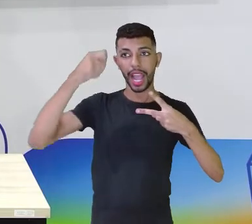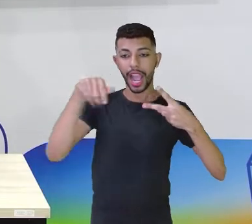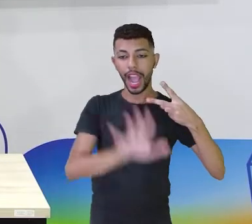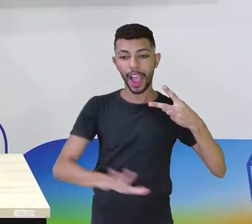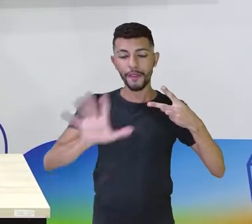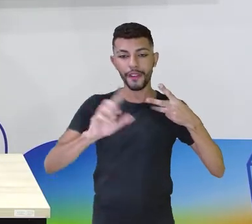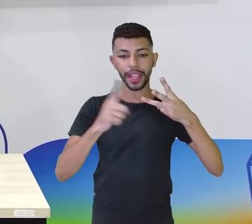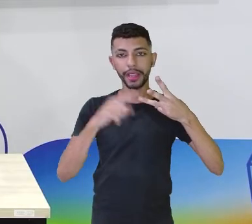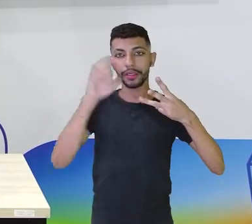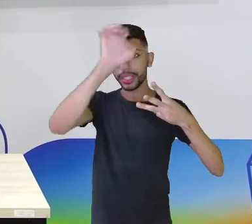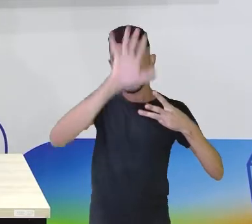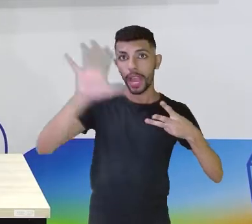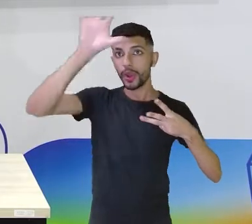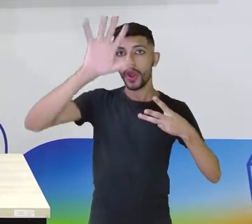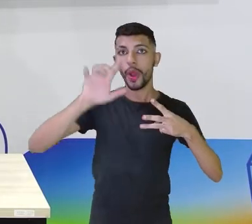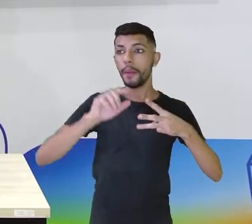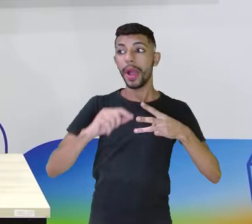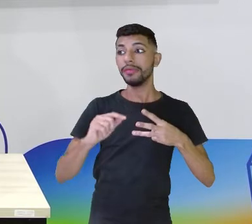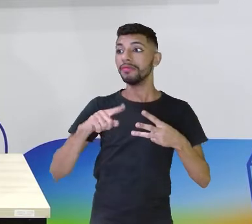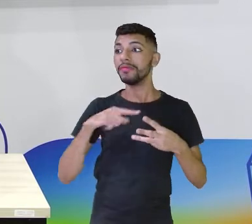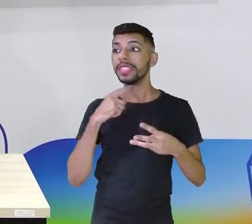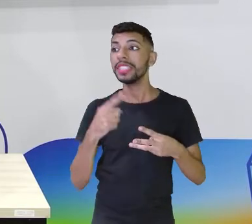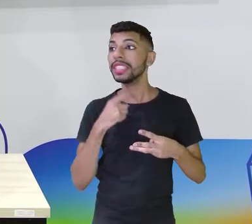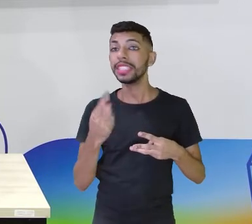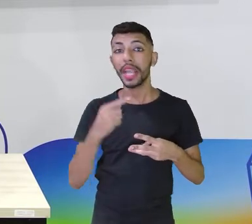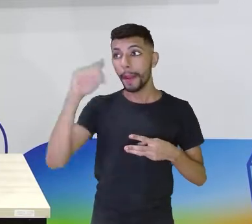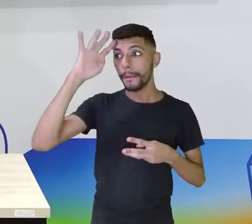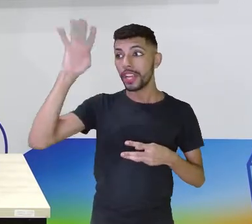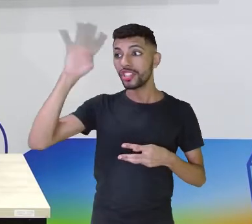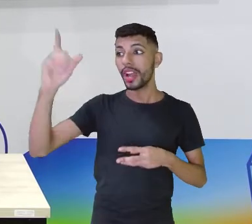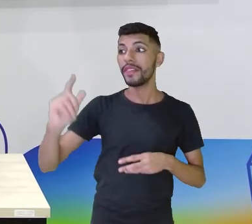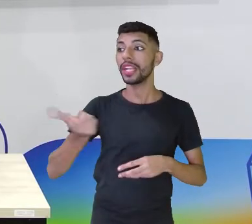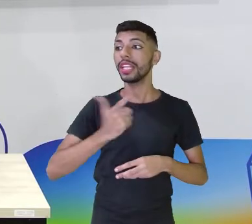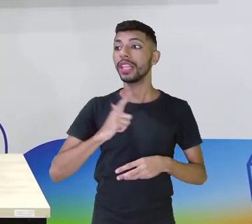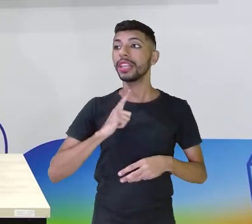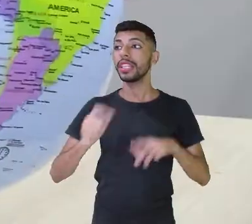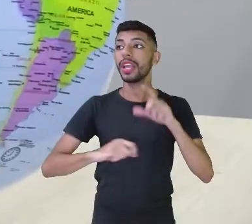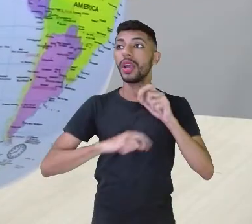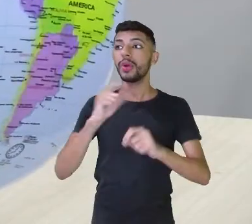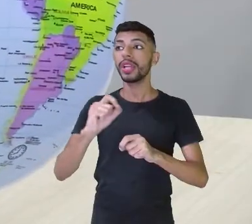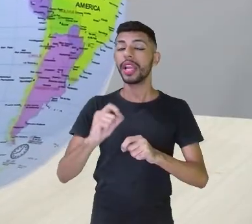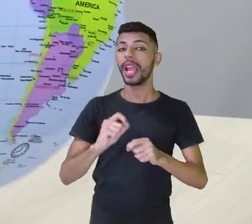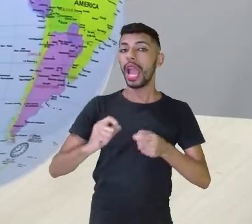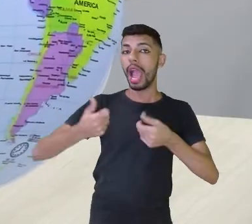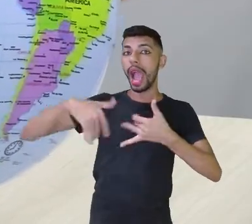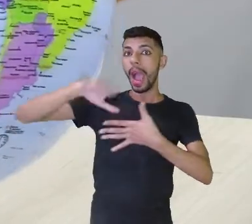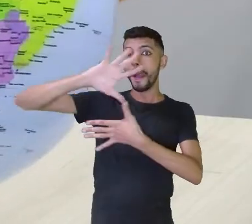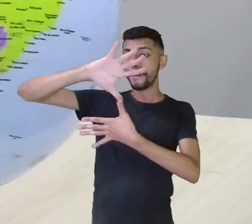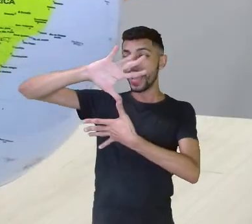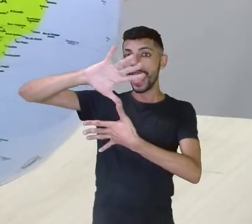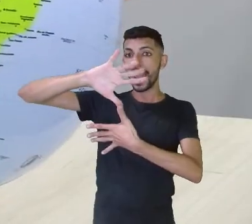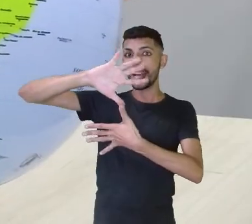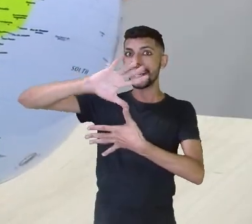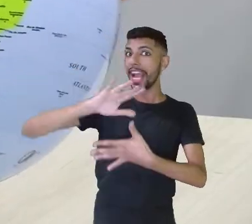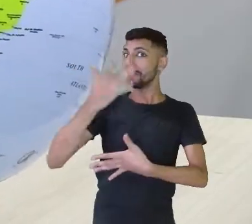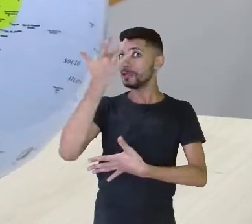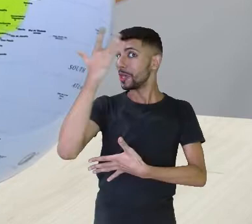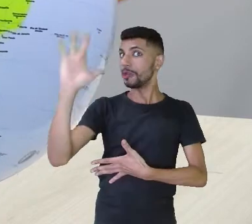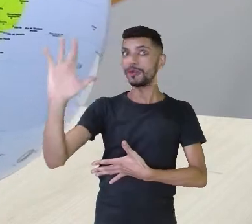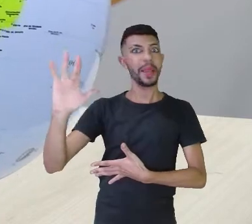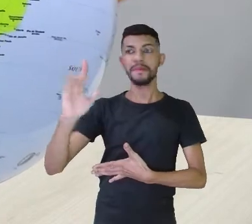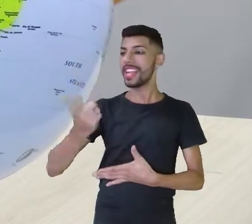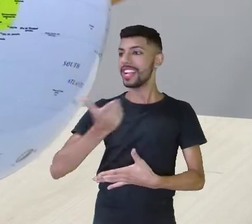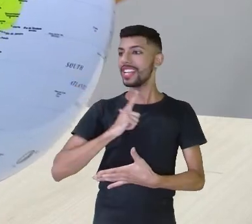não imaginavam que havia ainda a América. Eles não sabiam que existiam